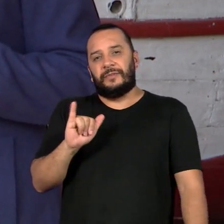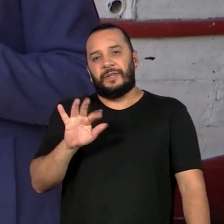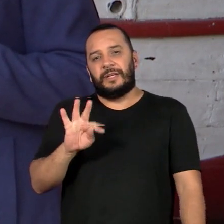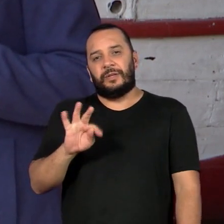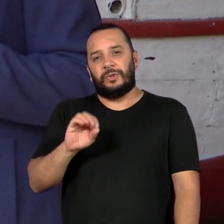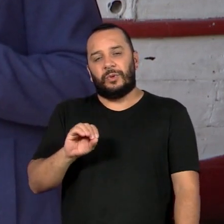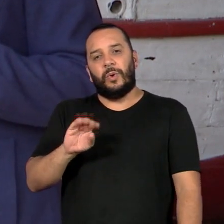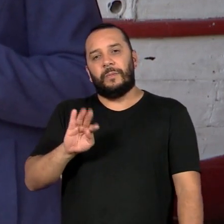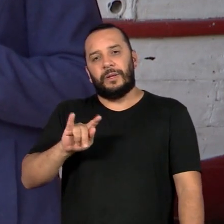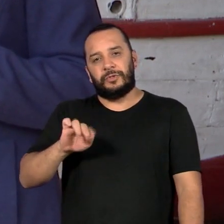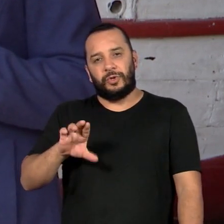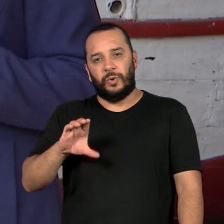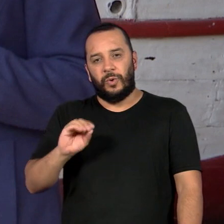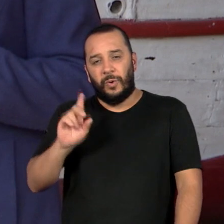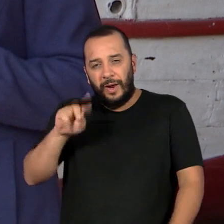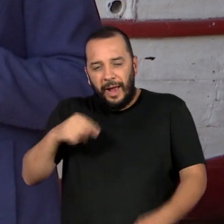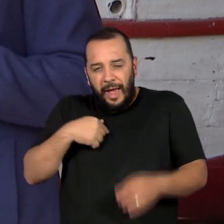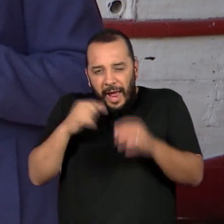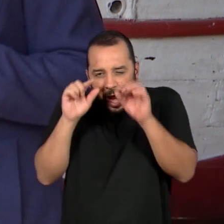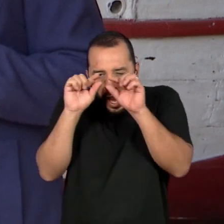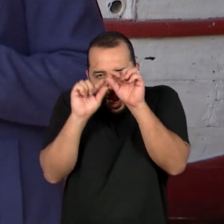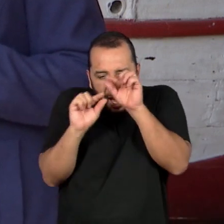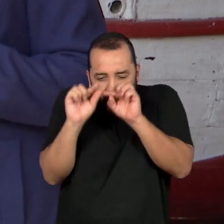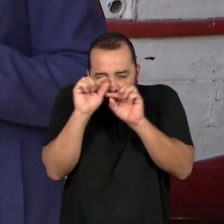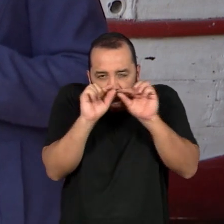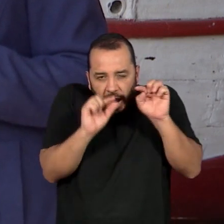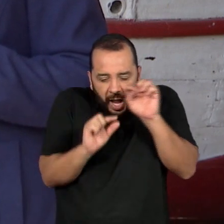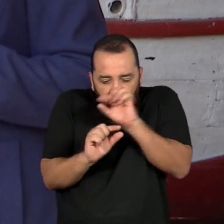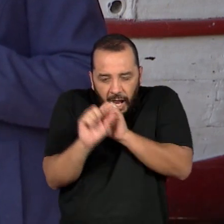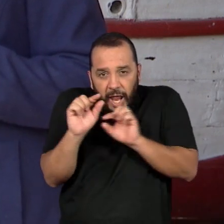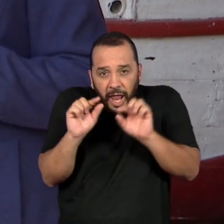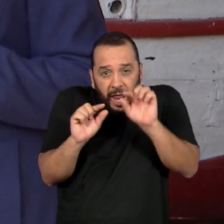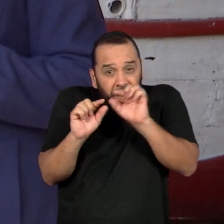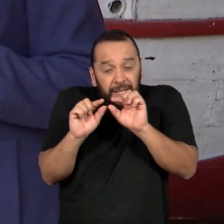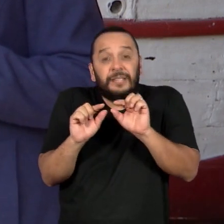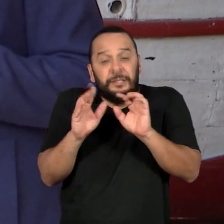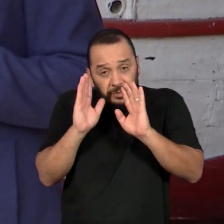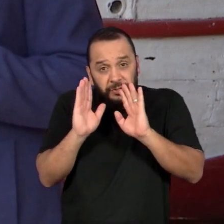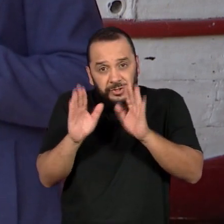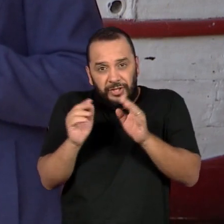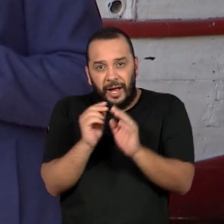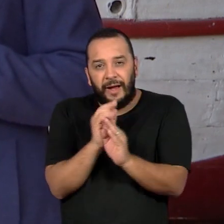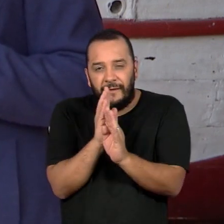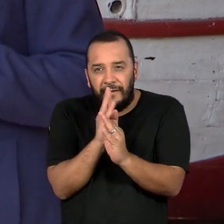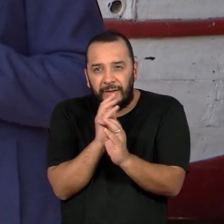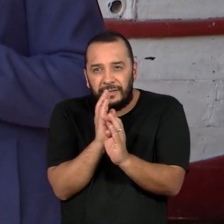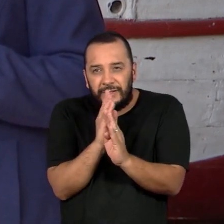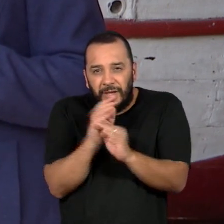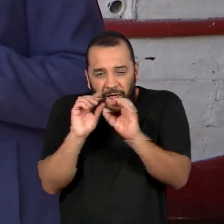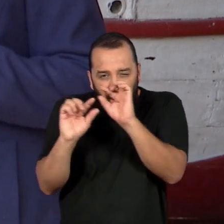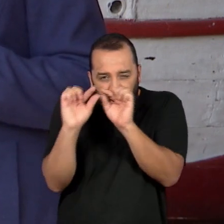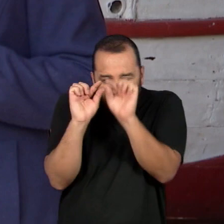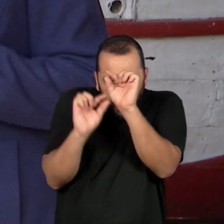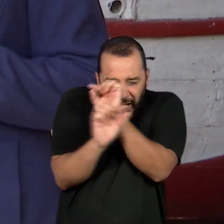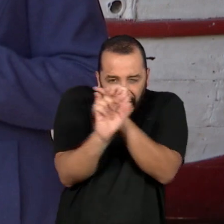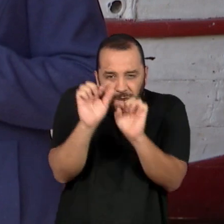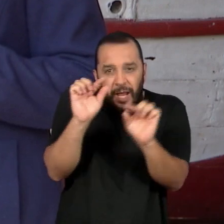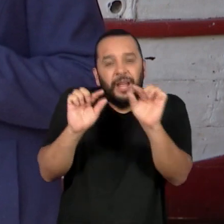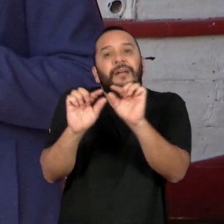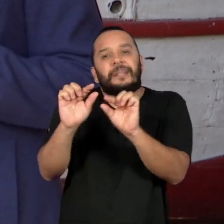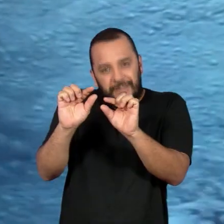por organismos microscópicos, basicamente microalgas, que flutuam na água e